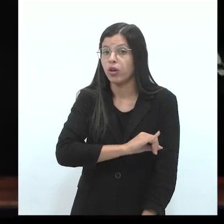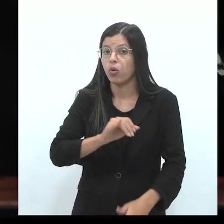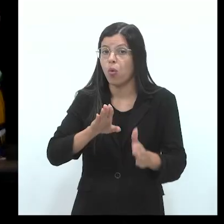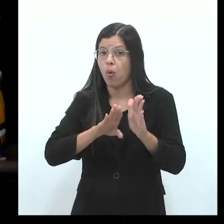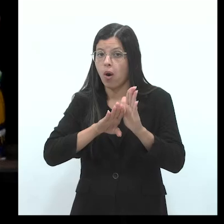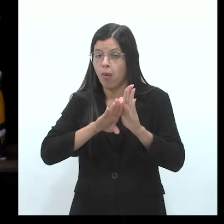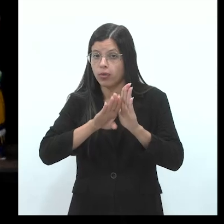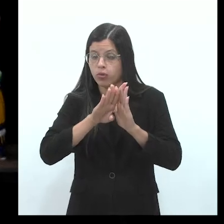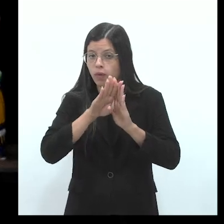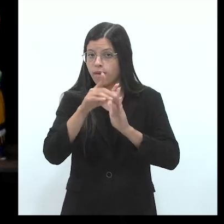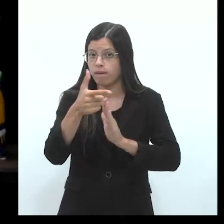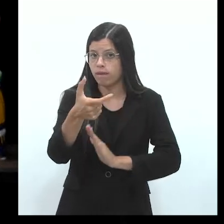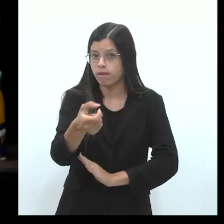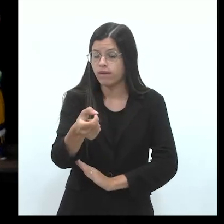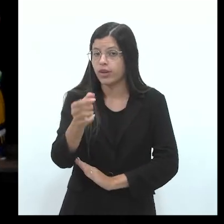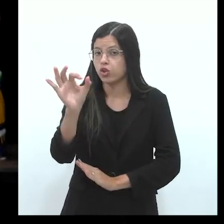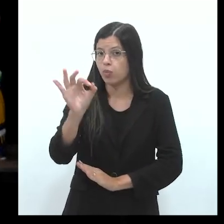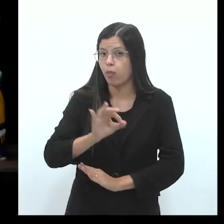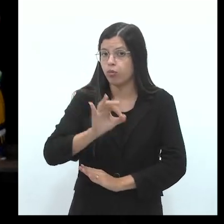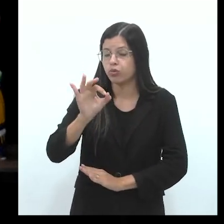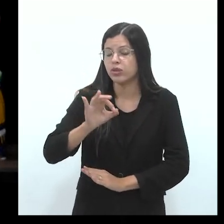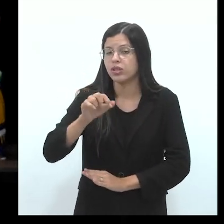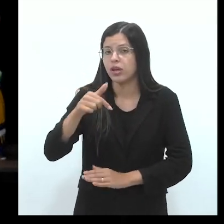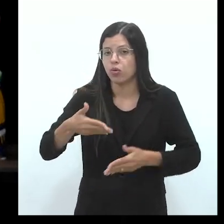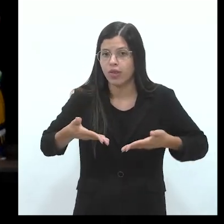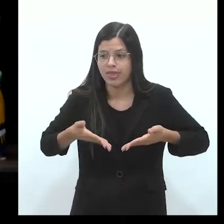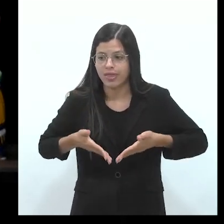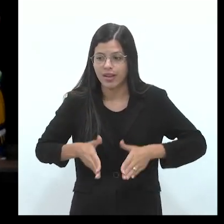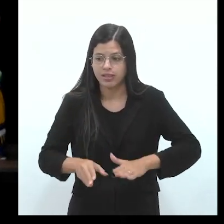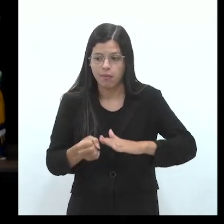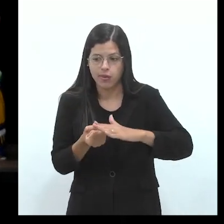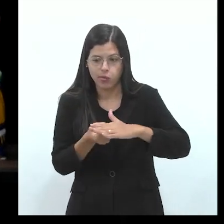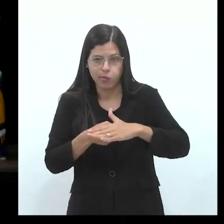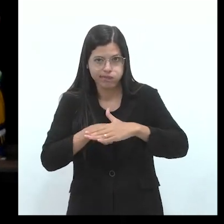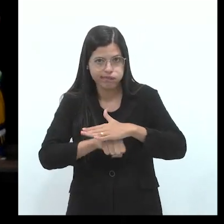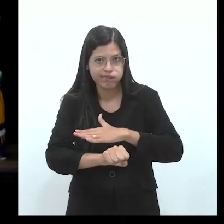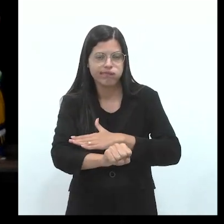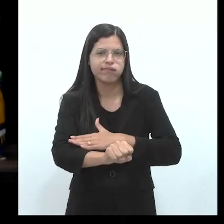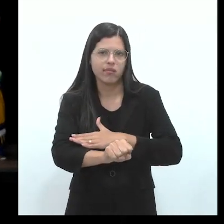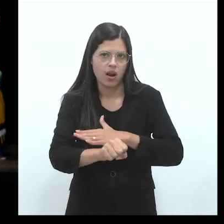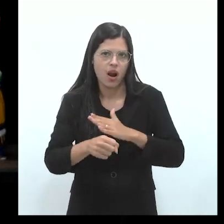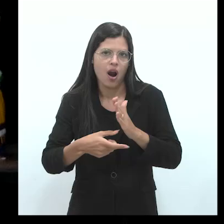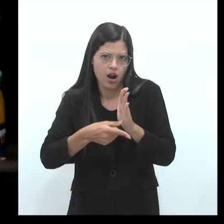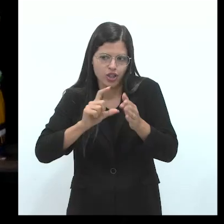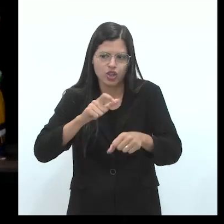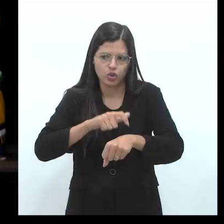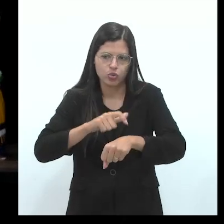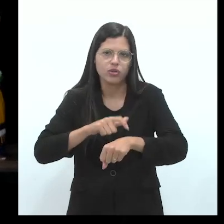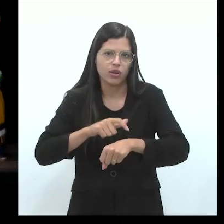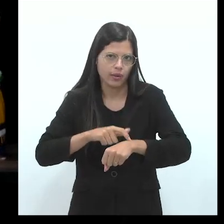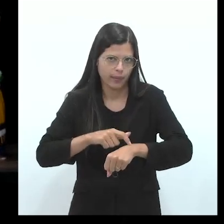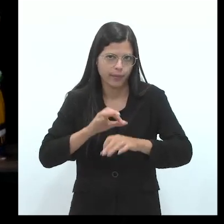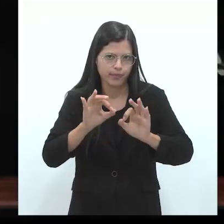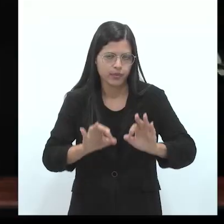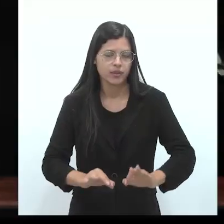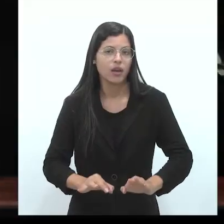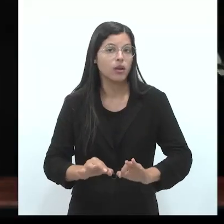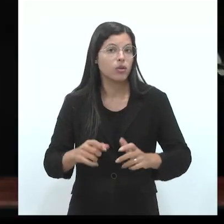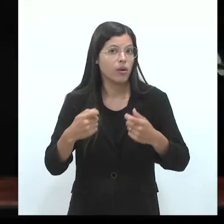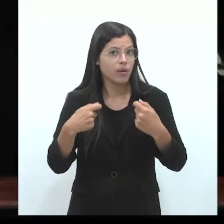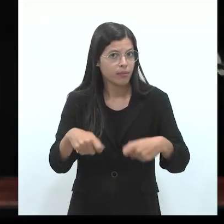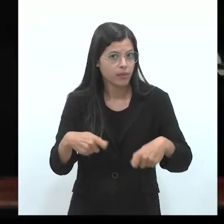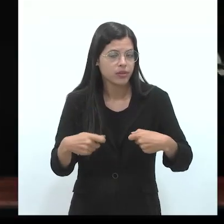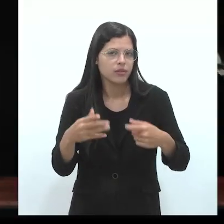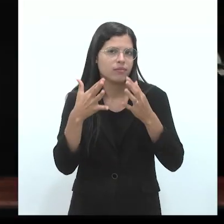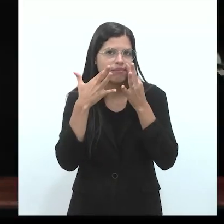de 20% nos partos prematuros. Olha. O que indica que é necessário realmente nós termos atenção a esse tipo